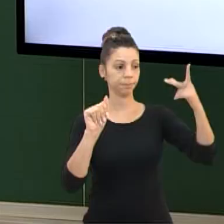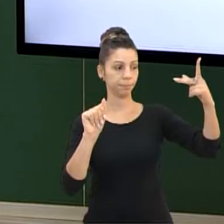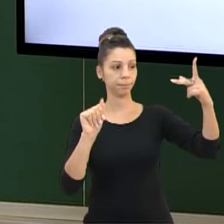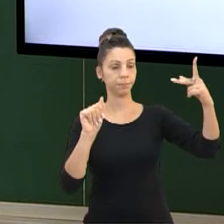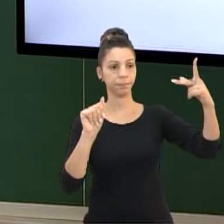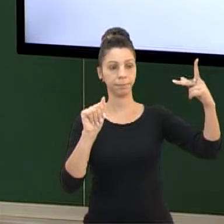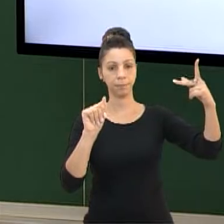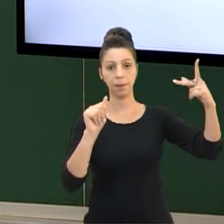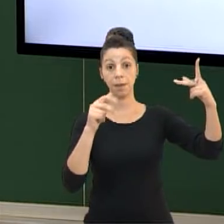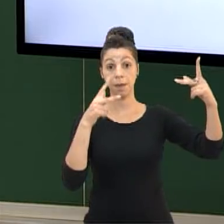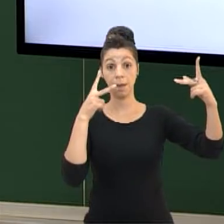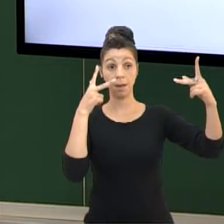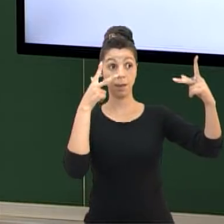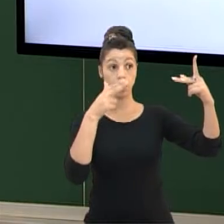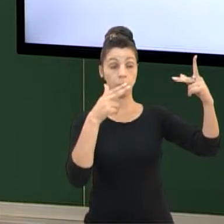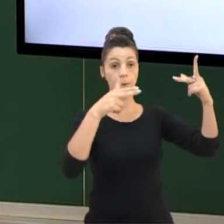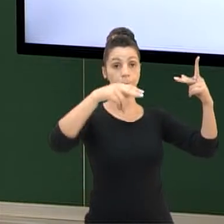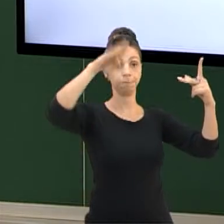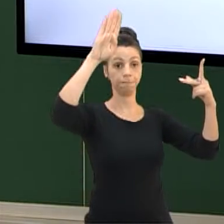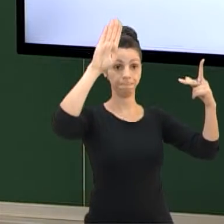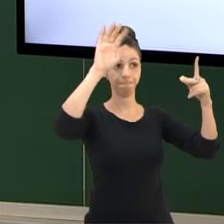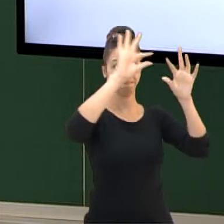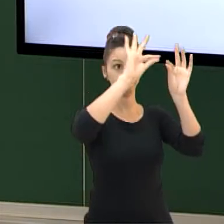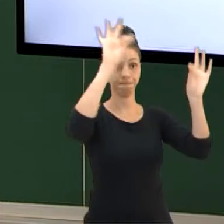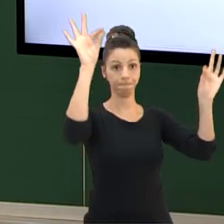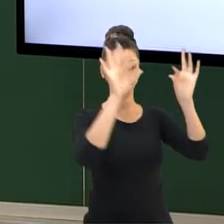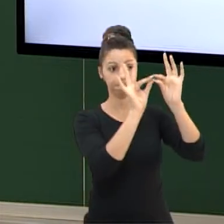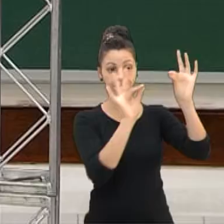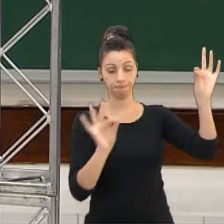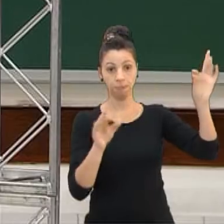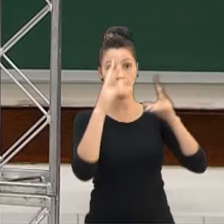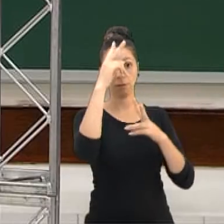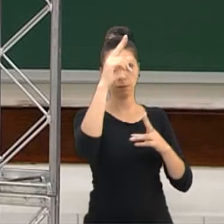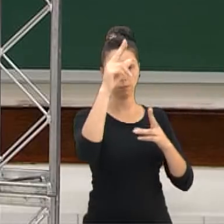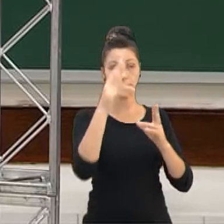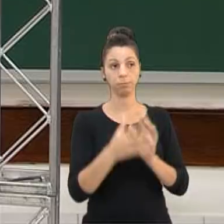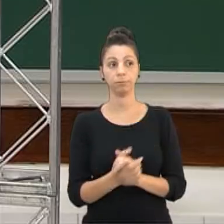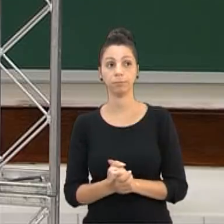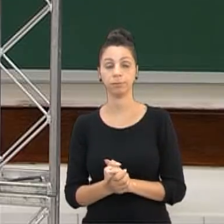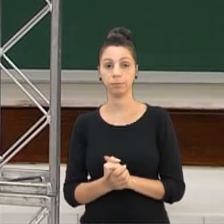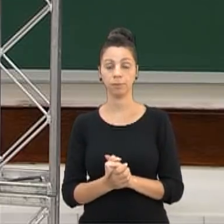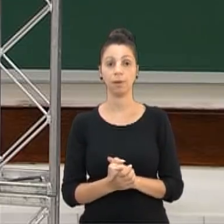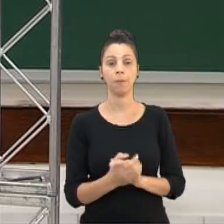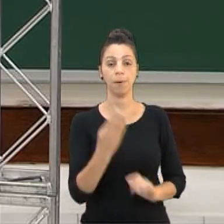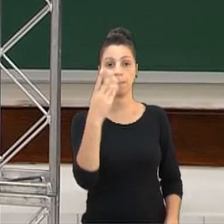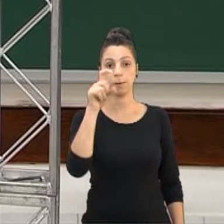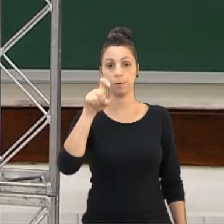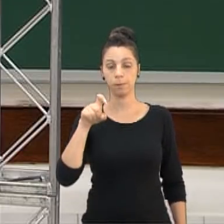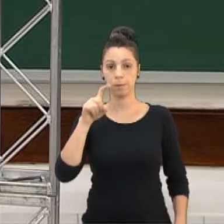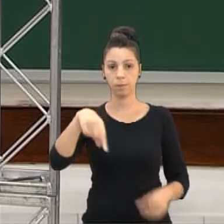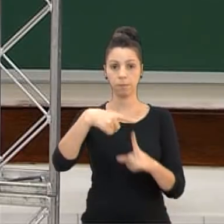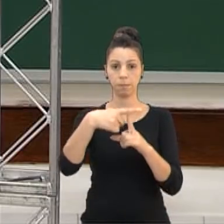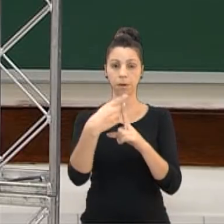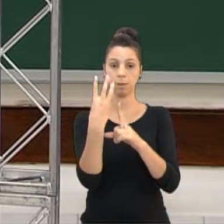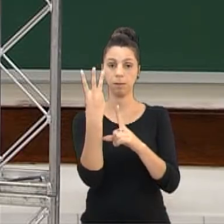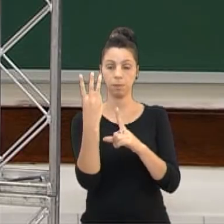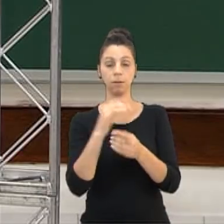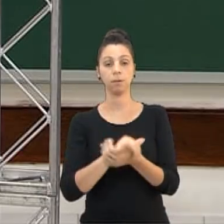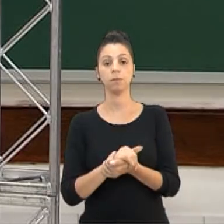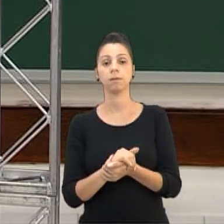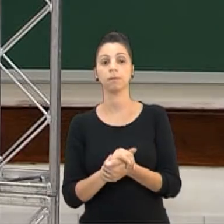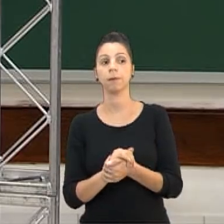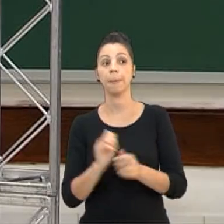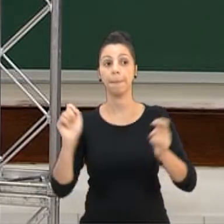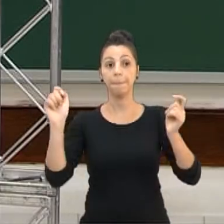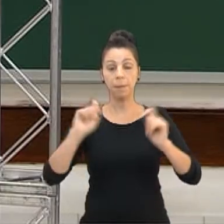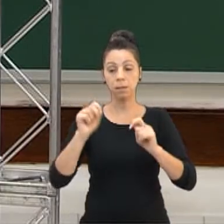PB. Nesse caso, eu tenho lá embaixo, PA, 4x mais 3 tem que ser igual